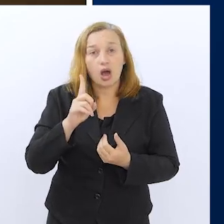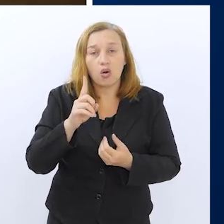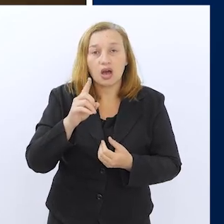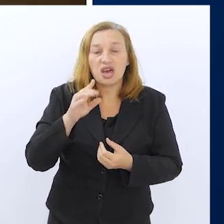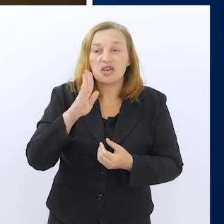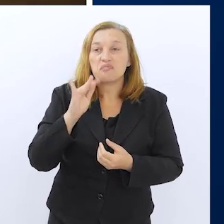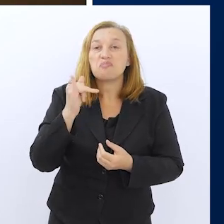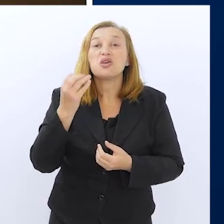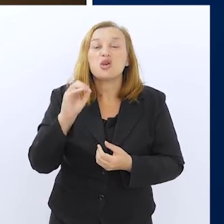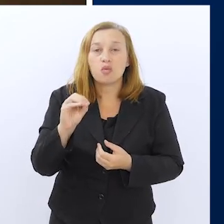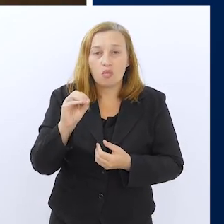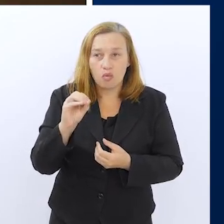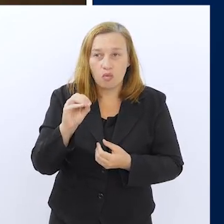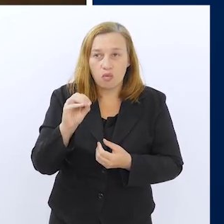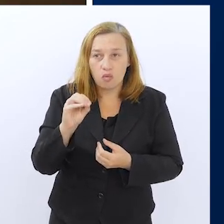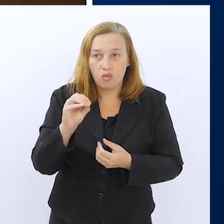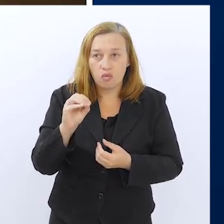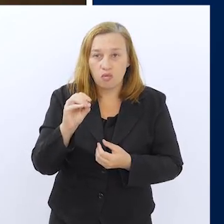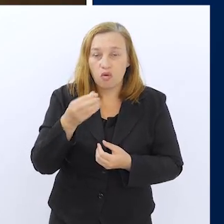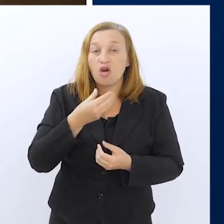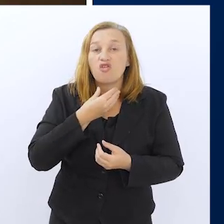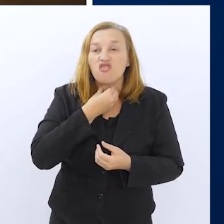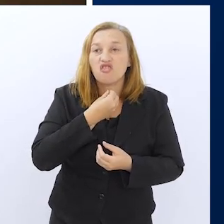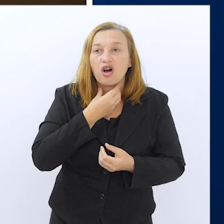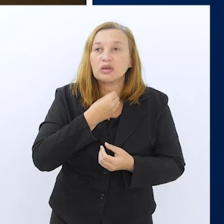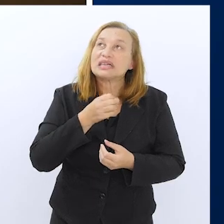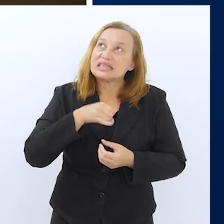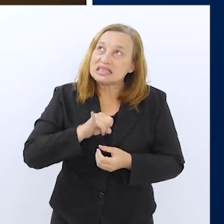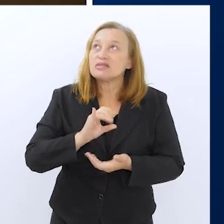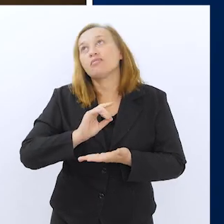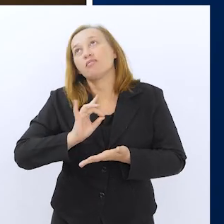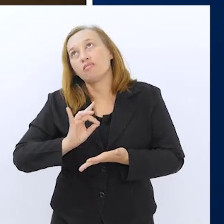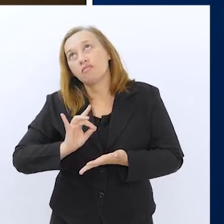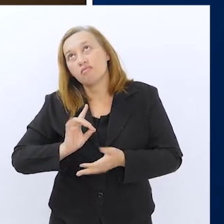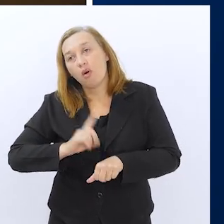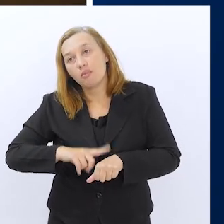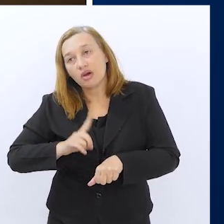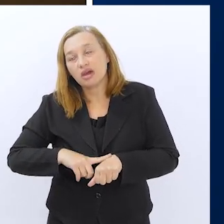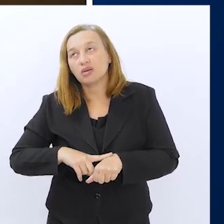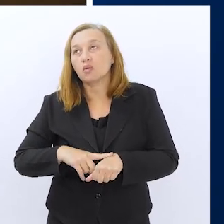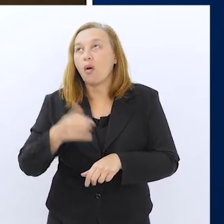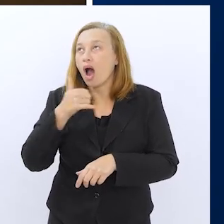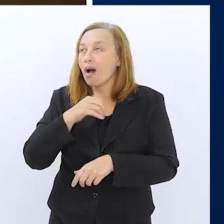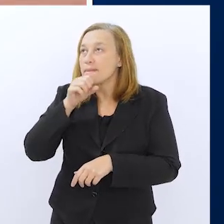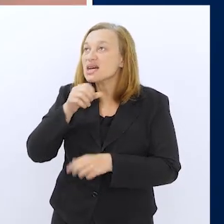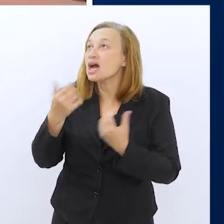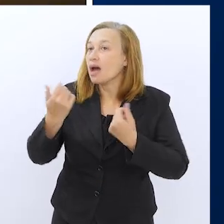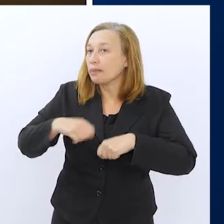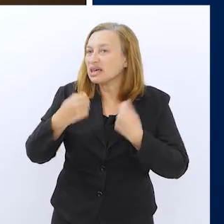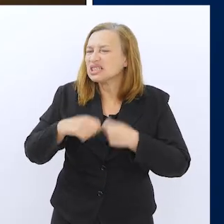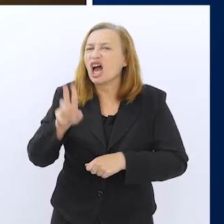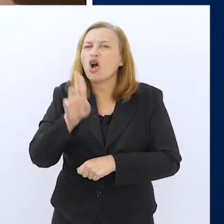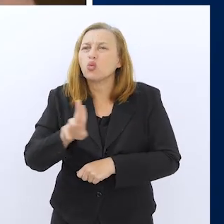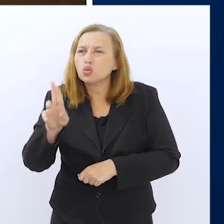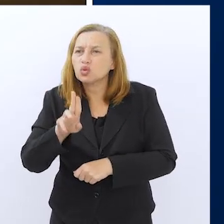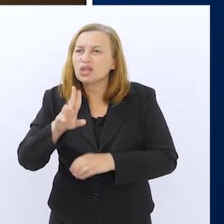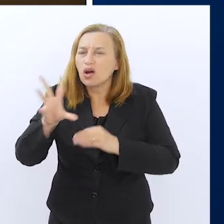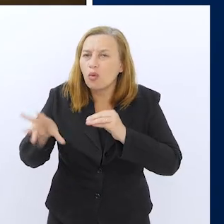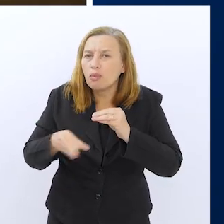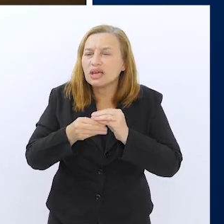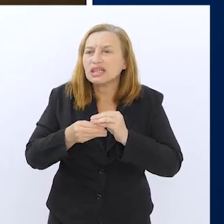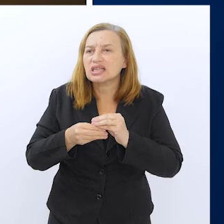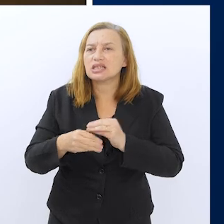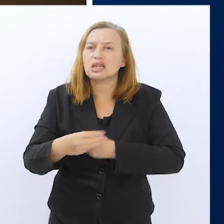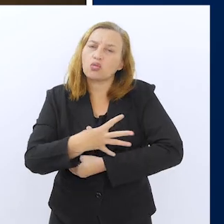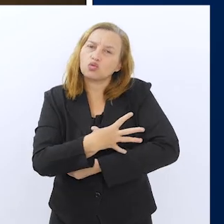de bico artificial, que se em algum momento a mãe precisar, né, fazer uso, né, de